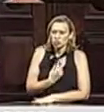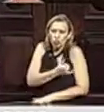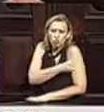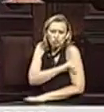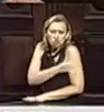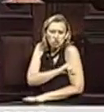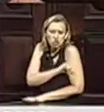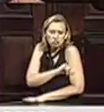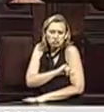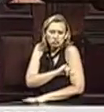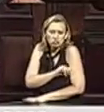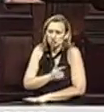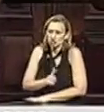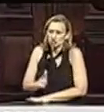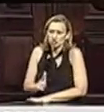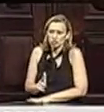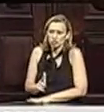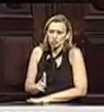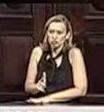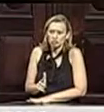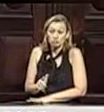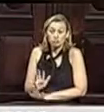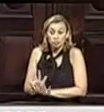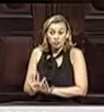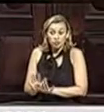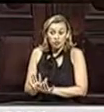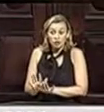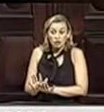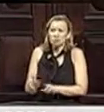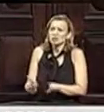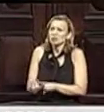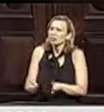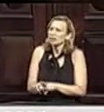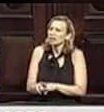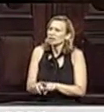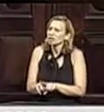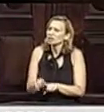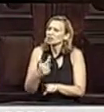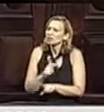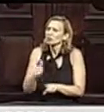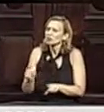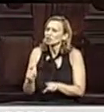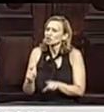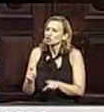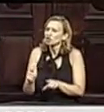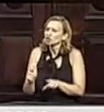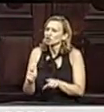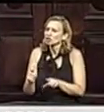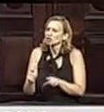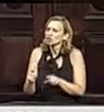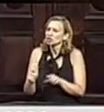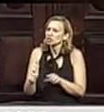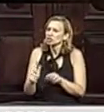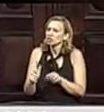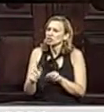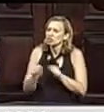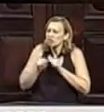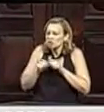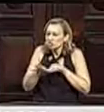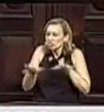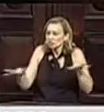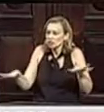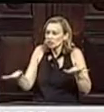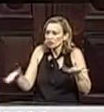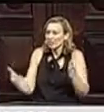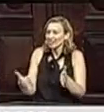Repetro. E também não havia ainda a extensão desse benefício do Repetro até 2040.